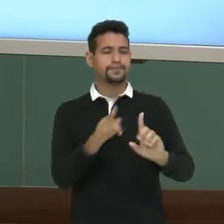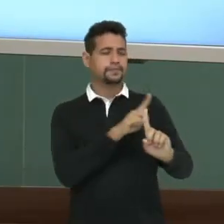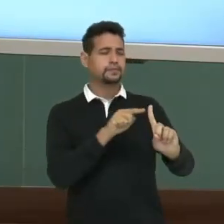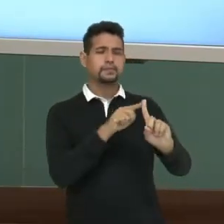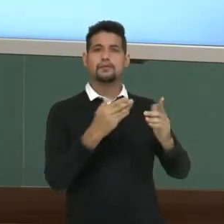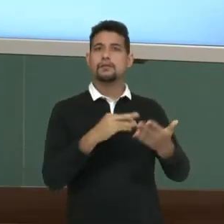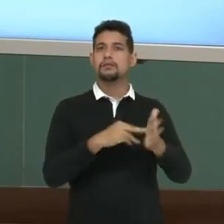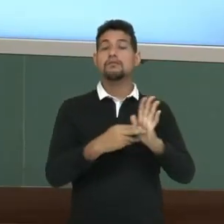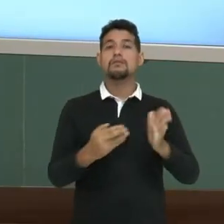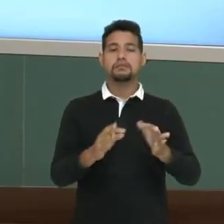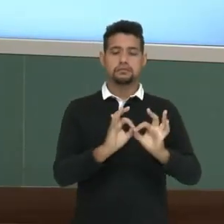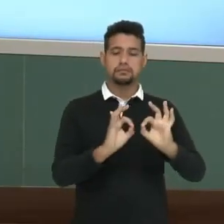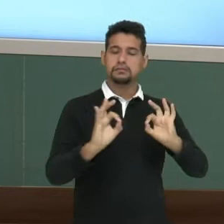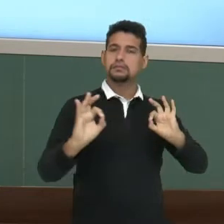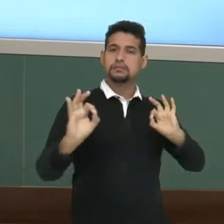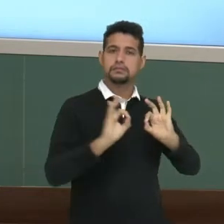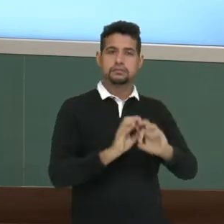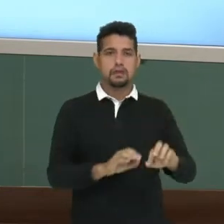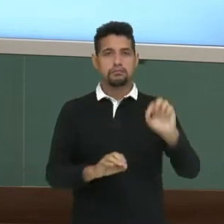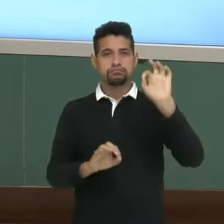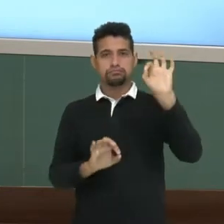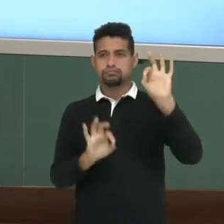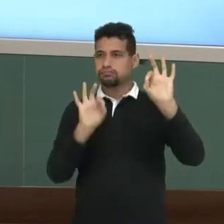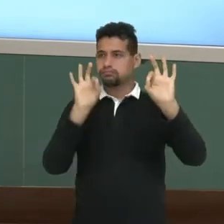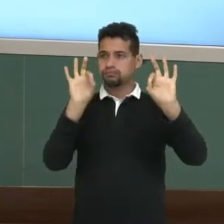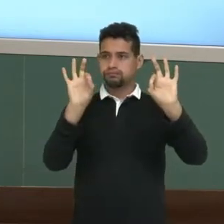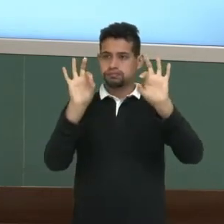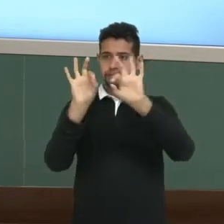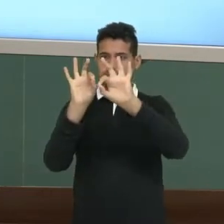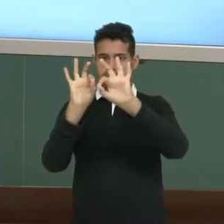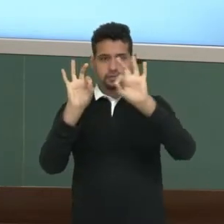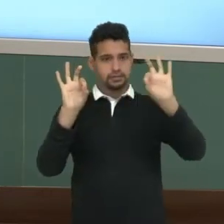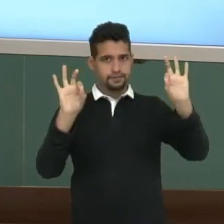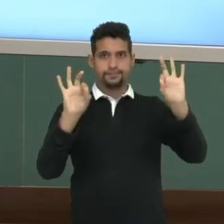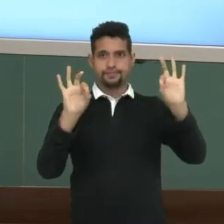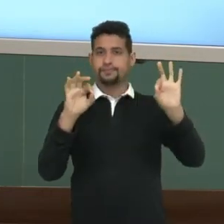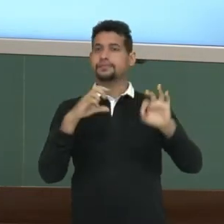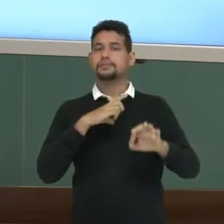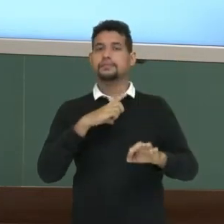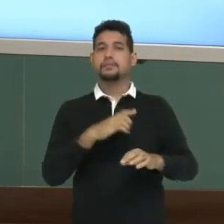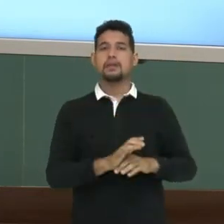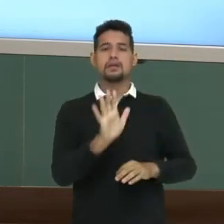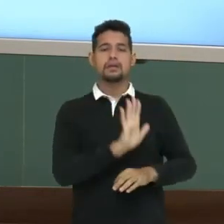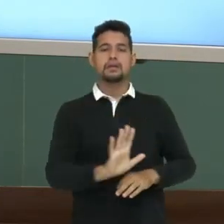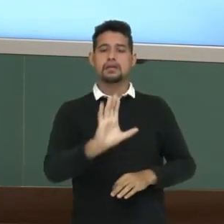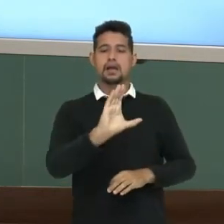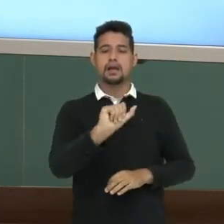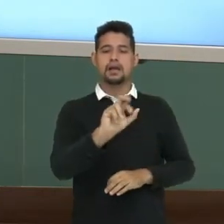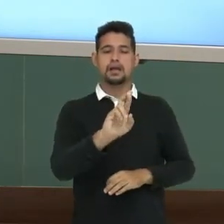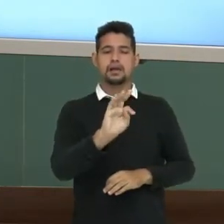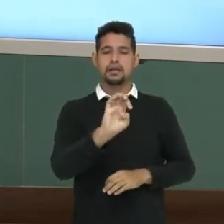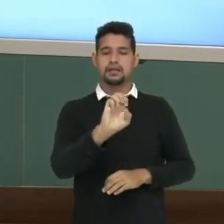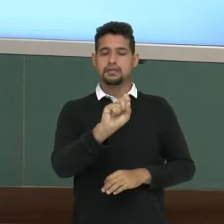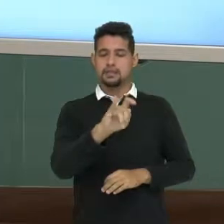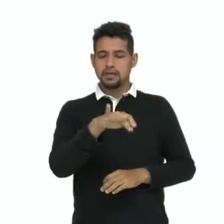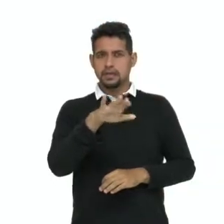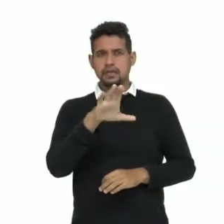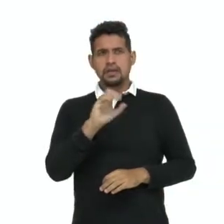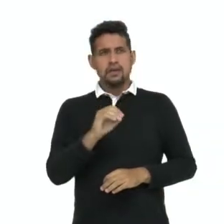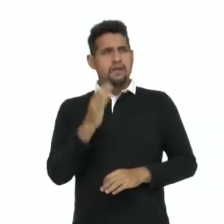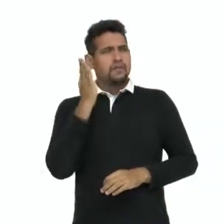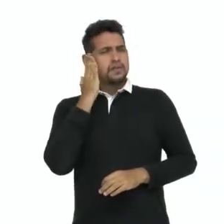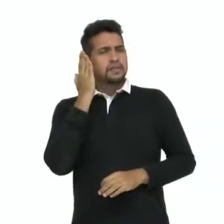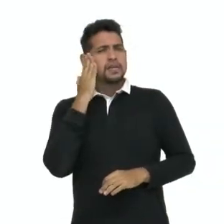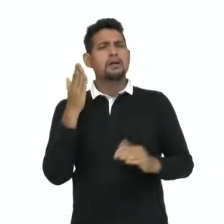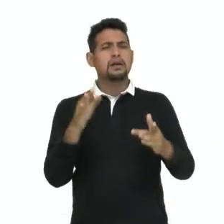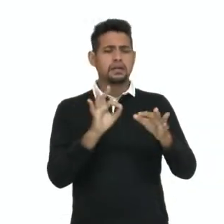determinar a distância de um ponto a uma reta dentro do plano cartesiano. Tranquilo? Você já sabe determinar a